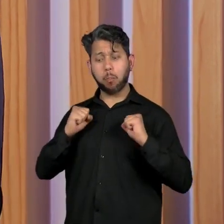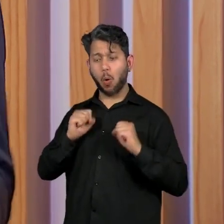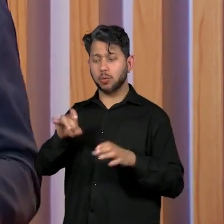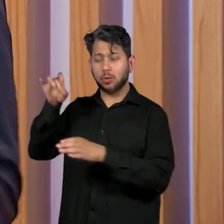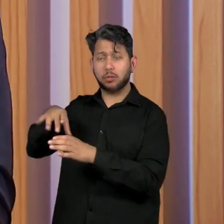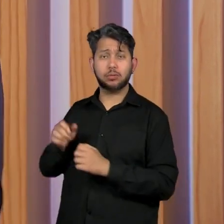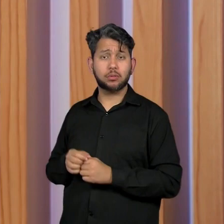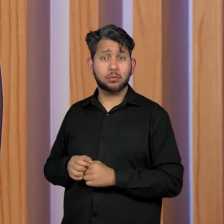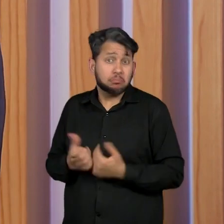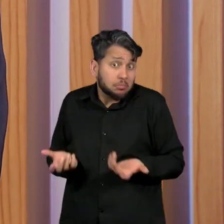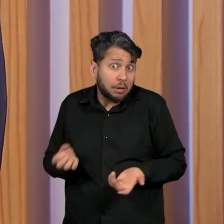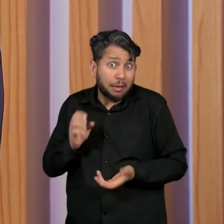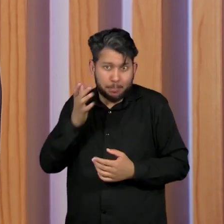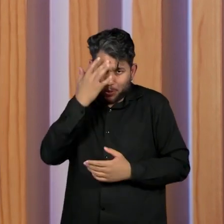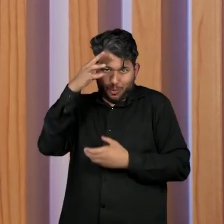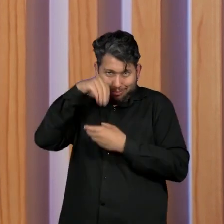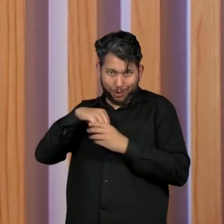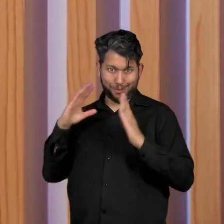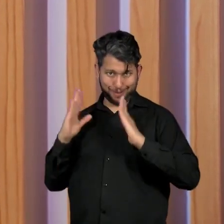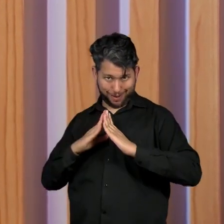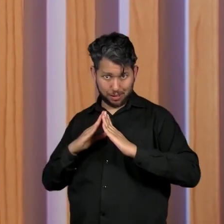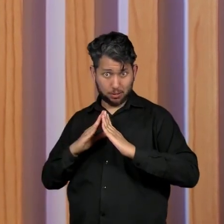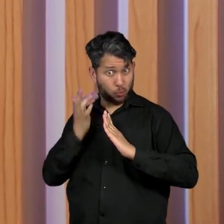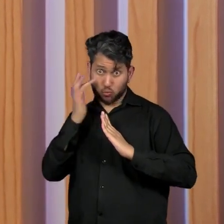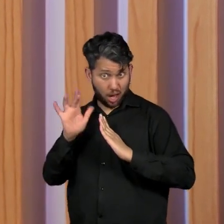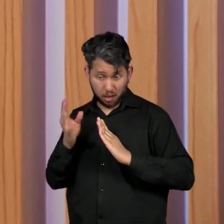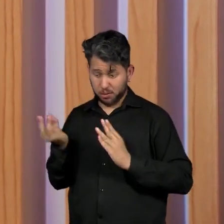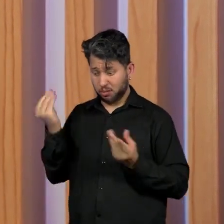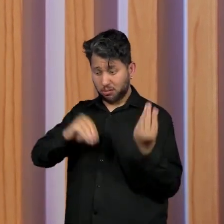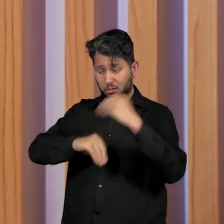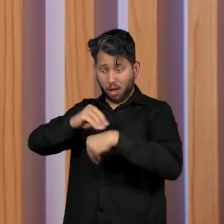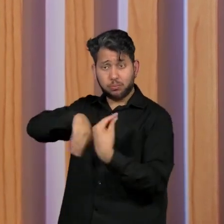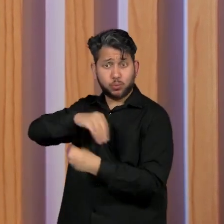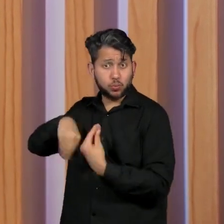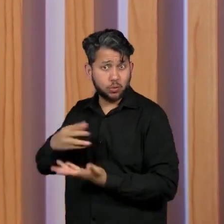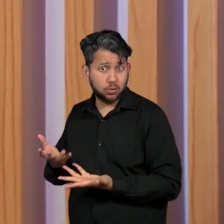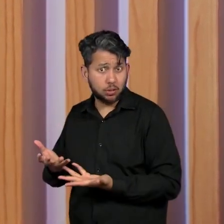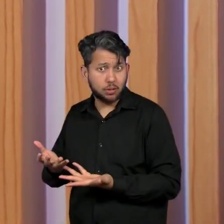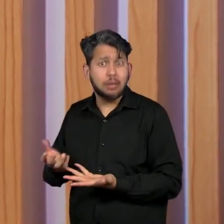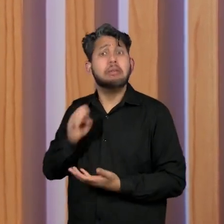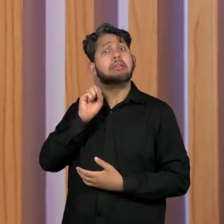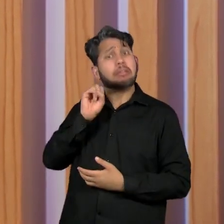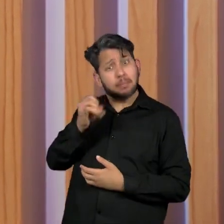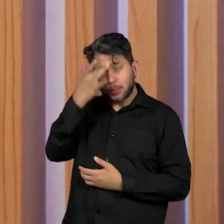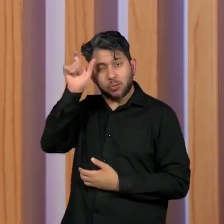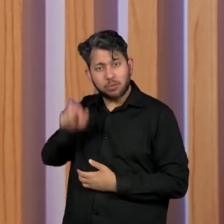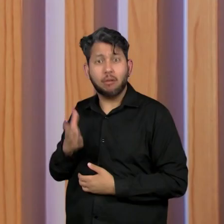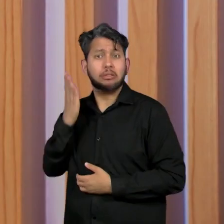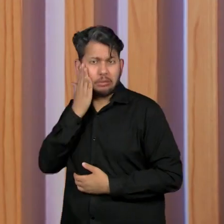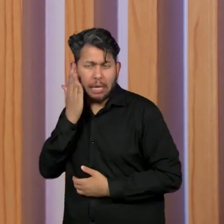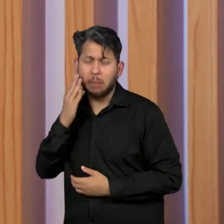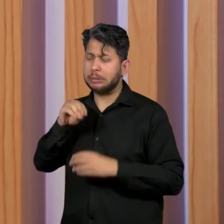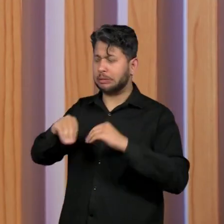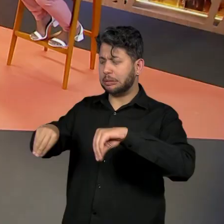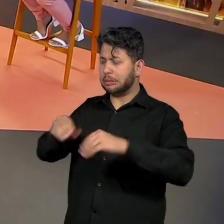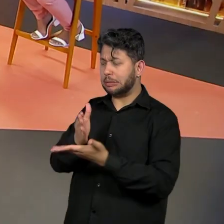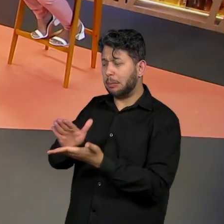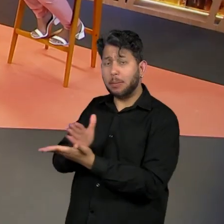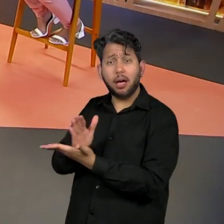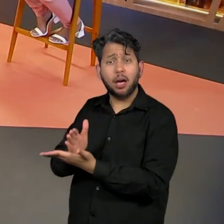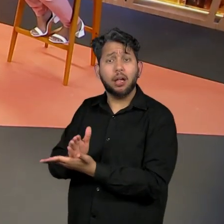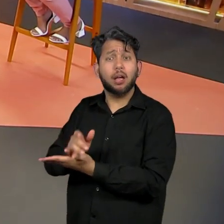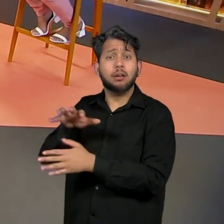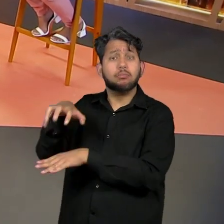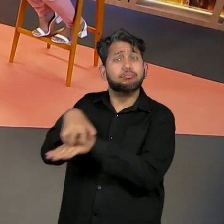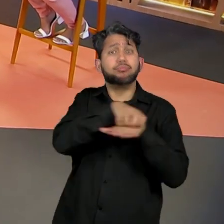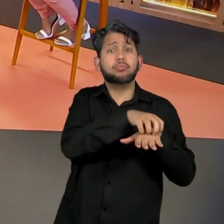lixo em casa, pega e joga o orgânico junto com o reciclável, e não existe essa educação. Então, isso deveria vir, sim, da base, deveria vir